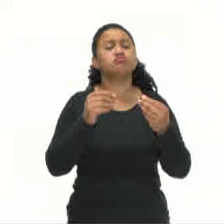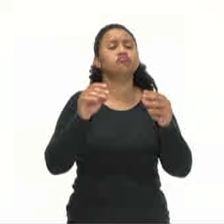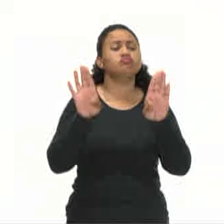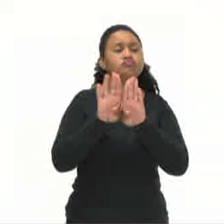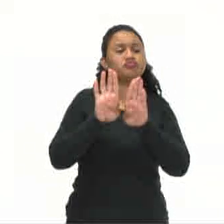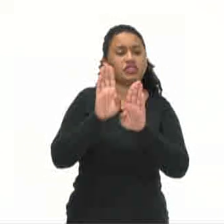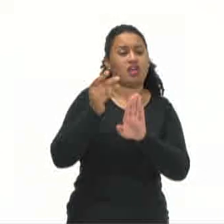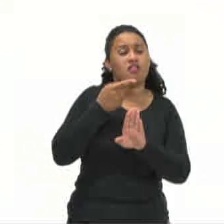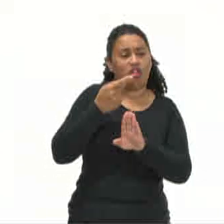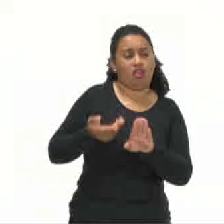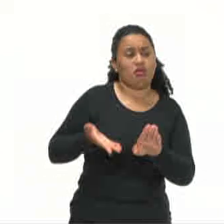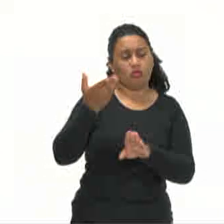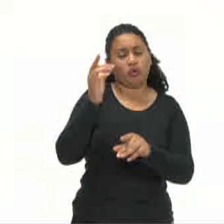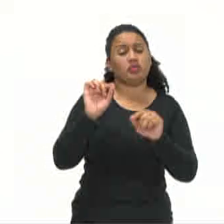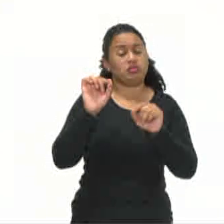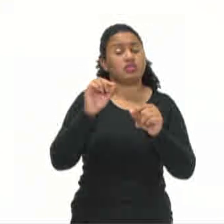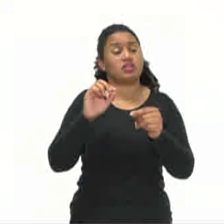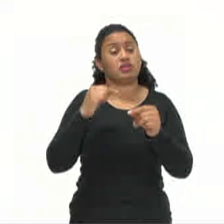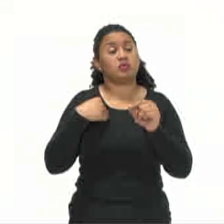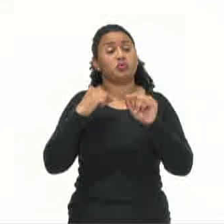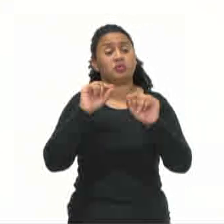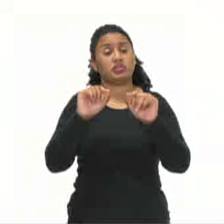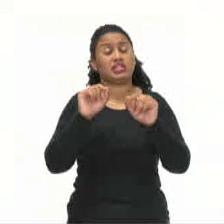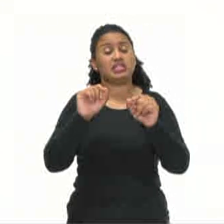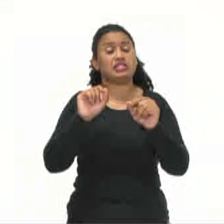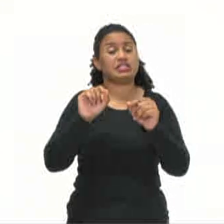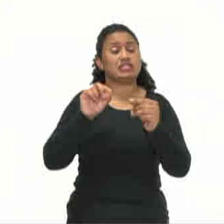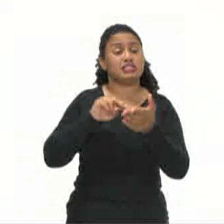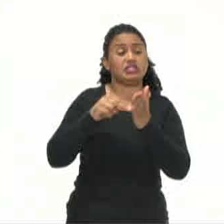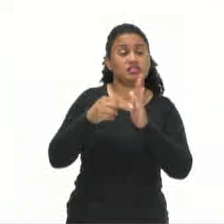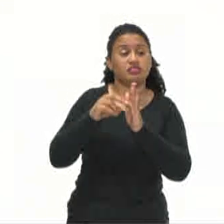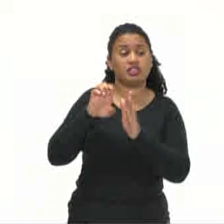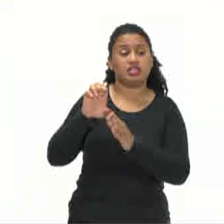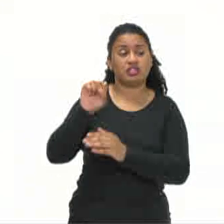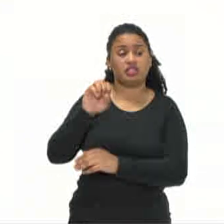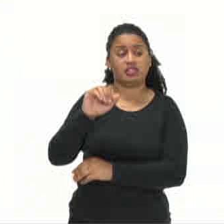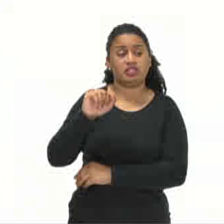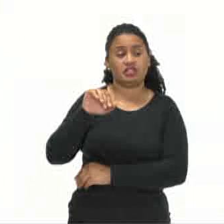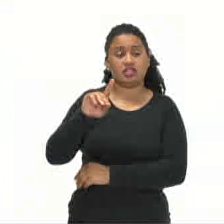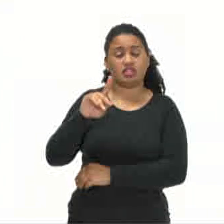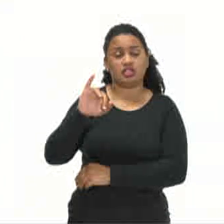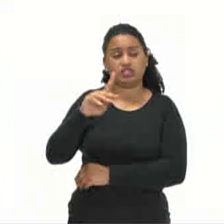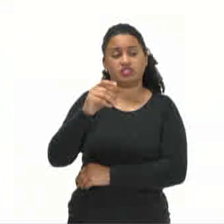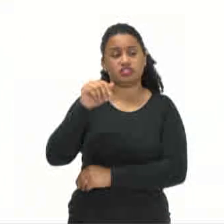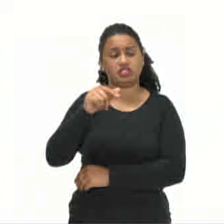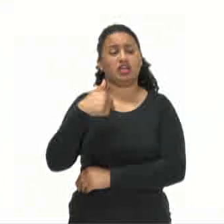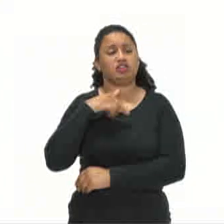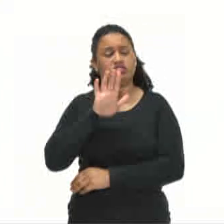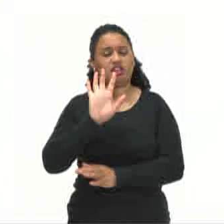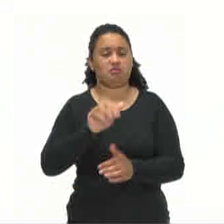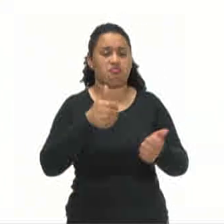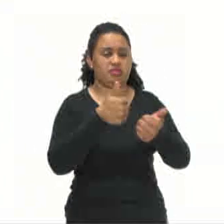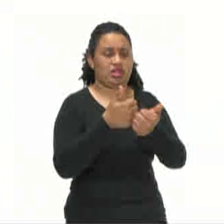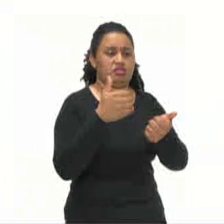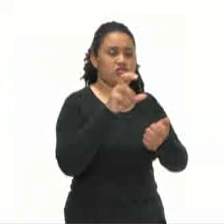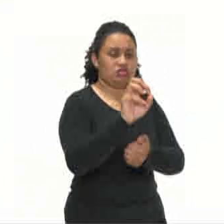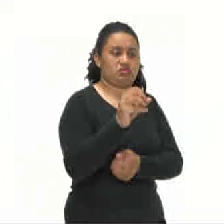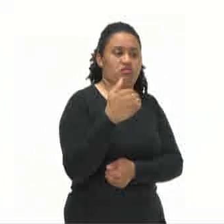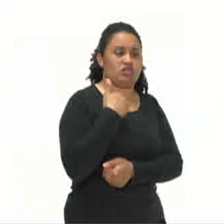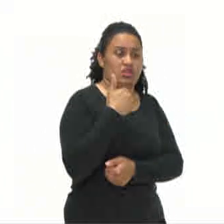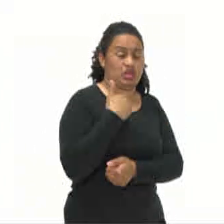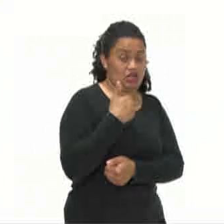é exagero saber o que quer dizer escardinchar. Já estou mais perto dos 50 que